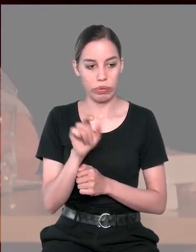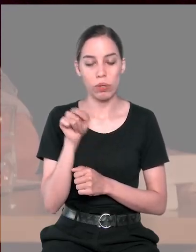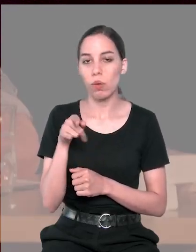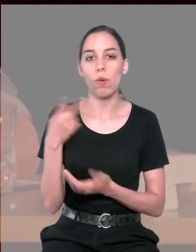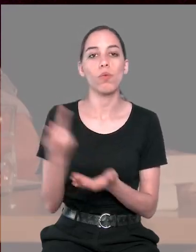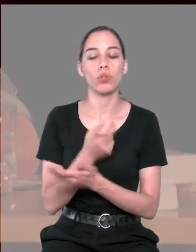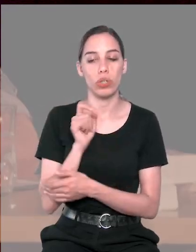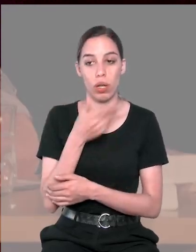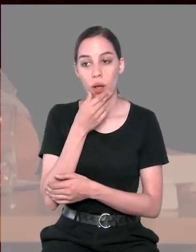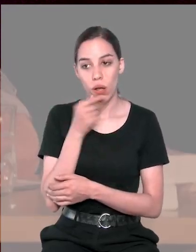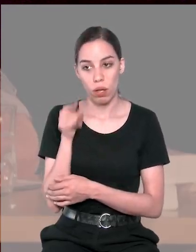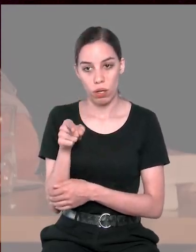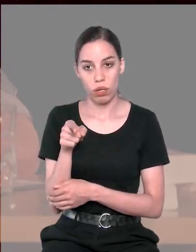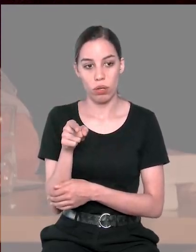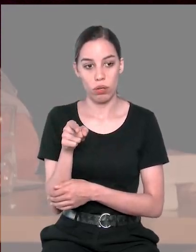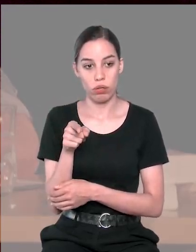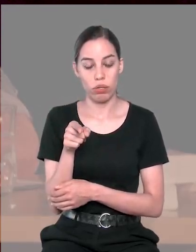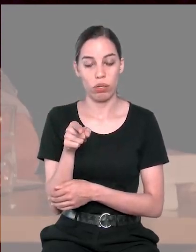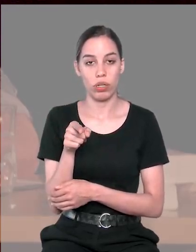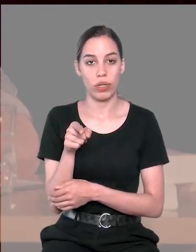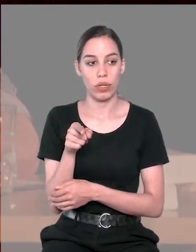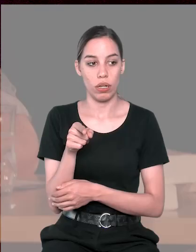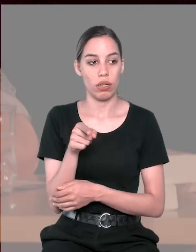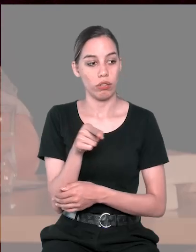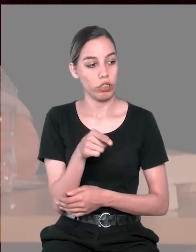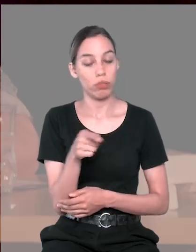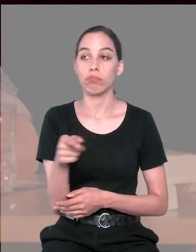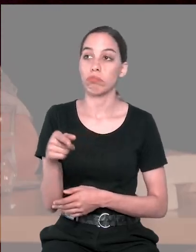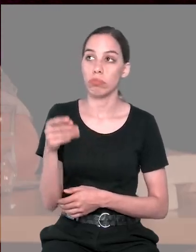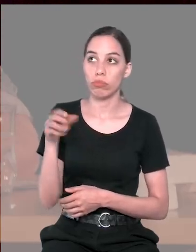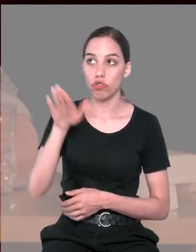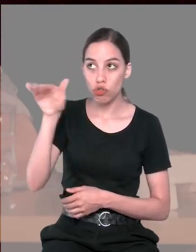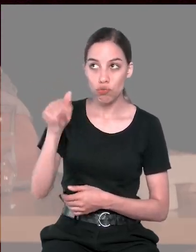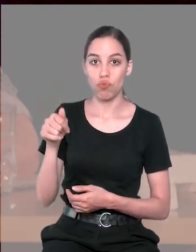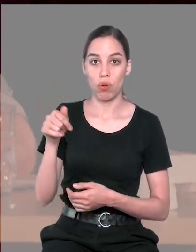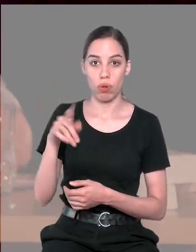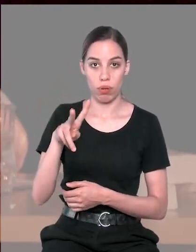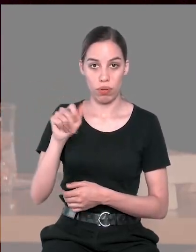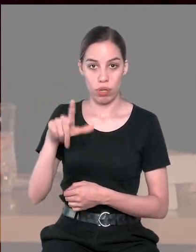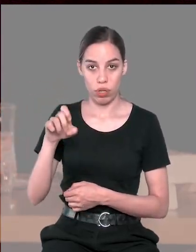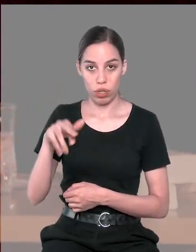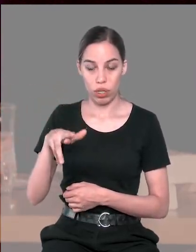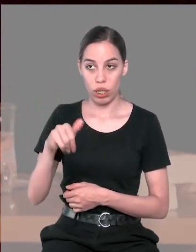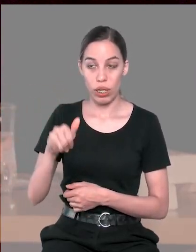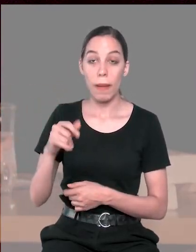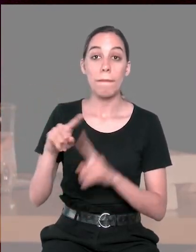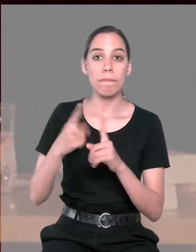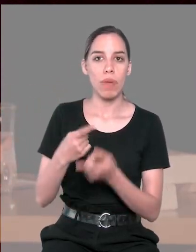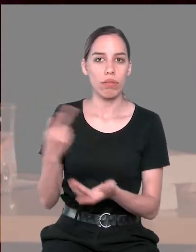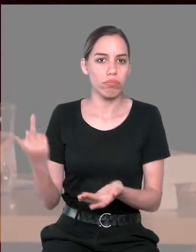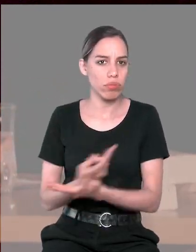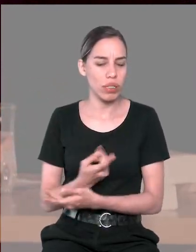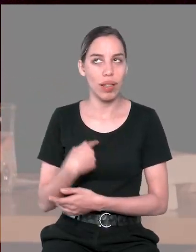tinha sido selecionado pelo Itamaraty para receber o Paul Valéry no Brasil. E foi uma das maiores frustrações da vida